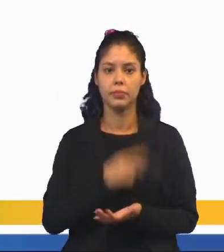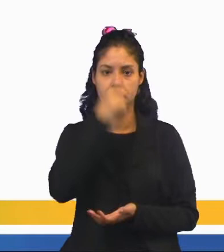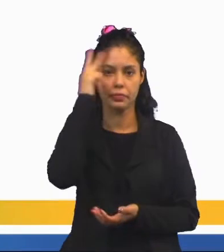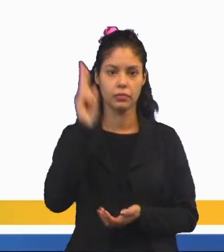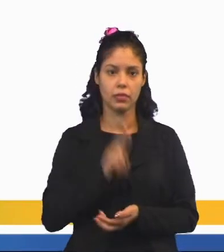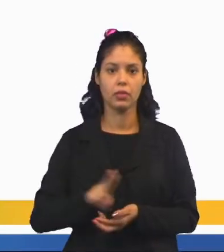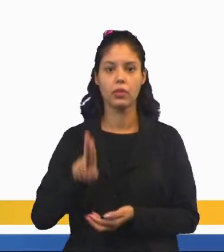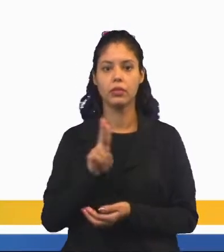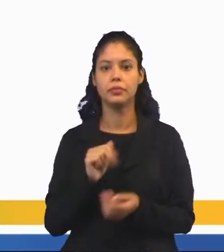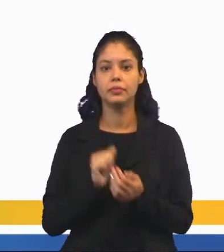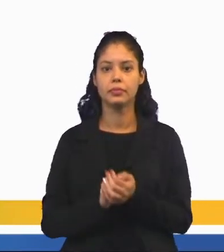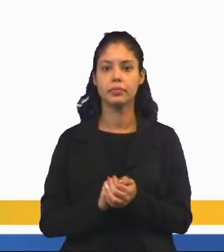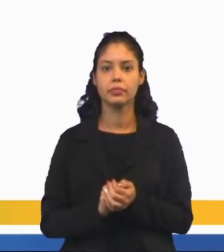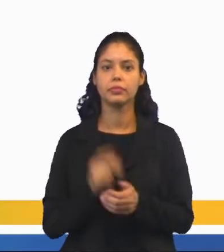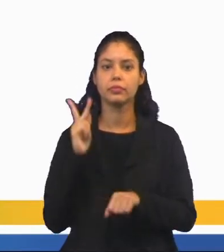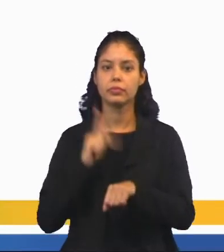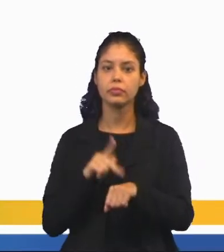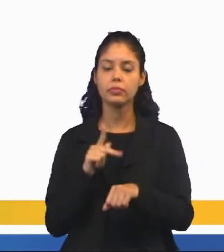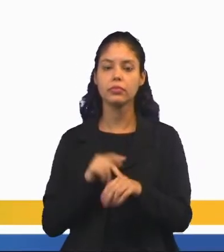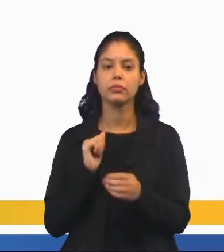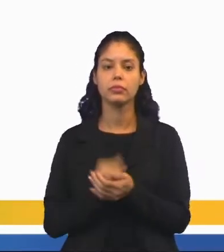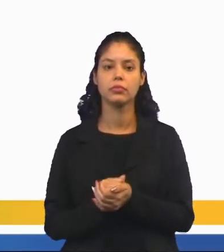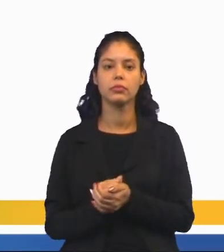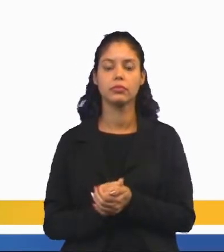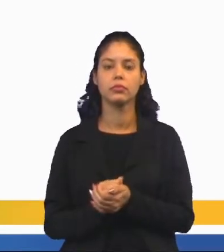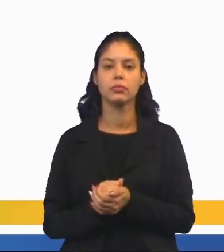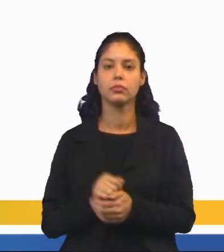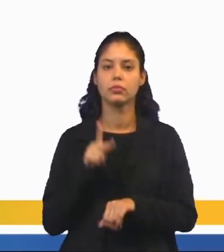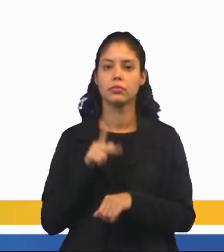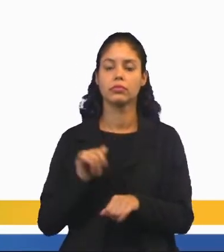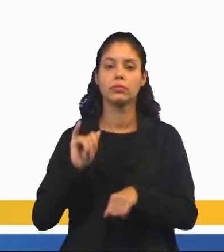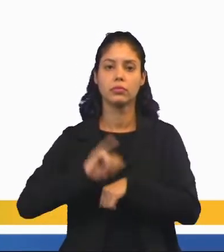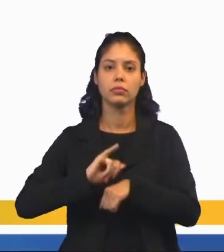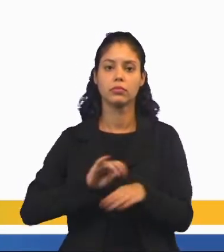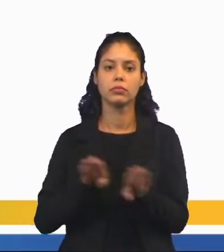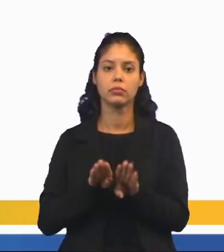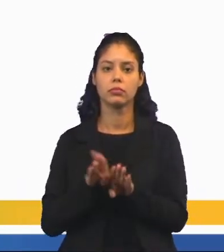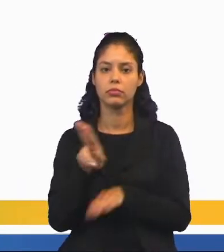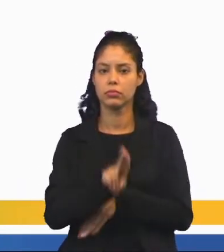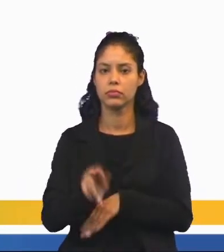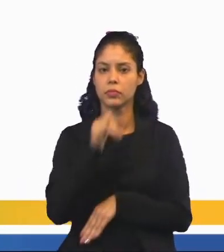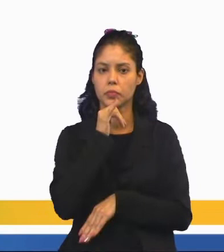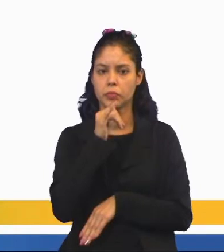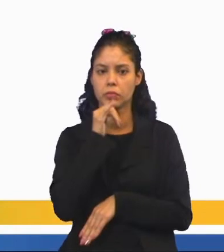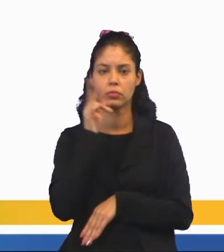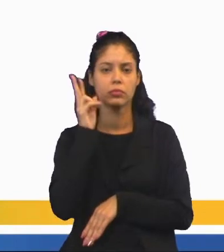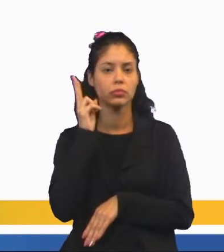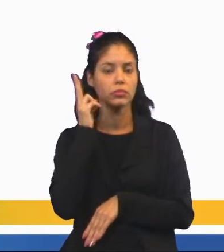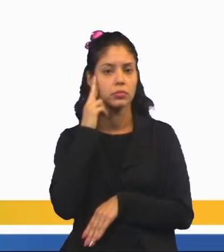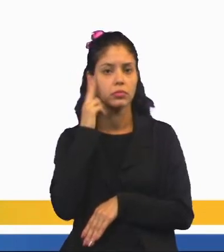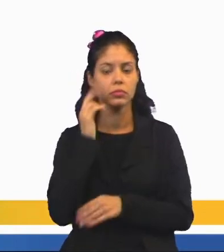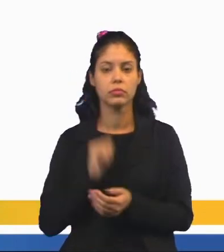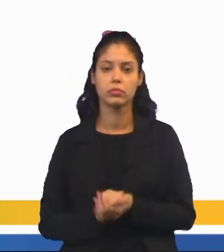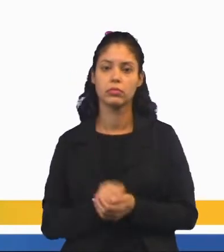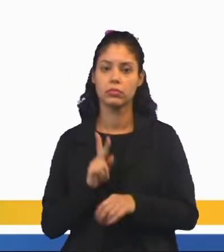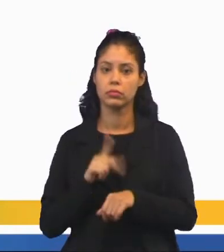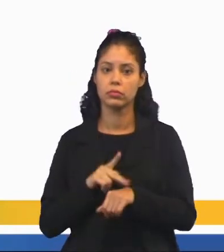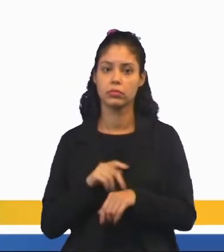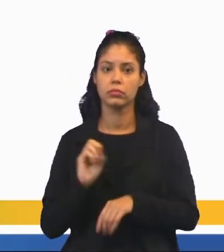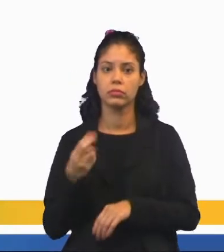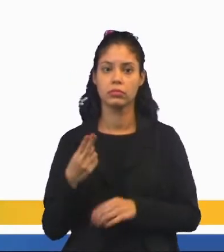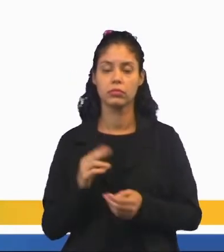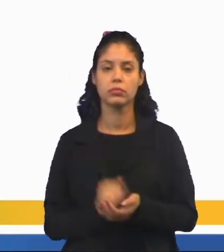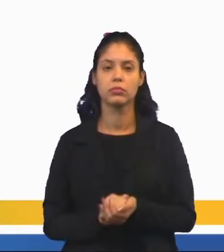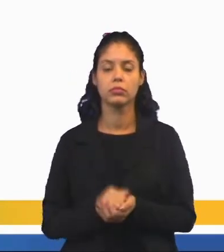as pessoas reutilizavam embalagens de vidro e alumínio, por exemplo. Era muito comum as embalagens serem de vidro